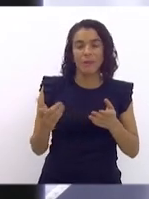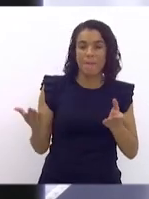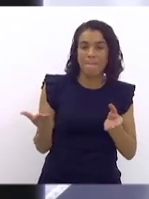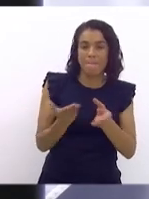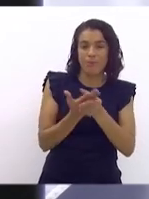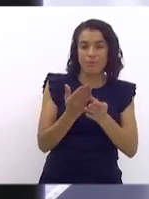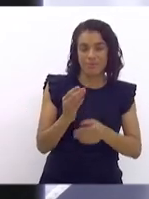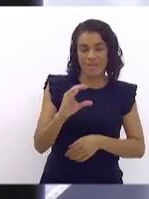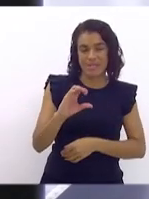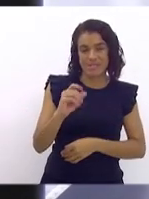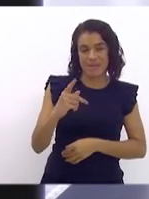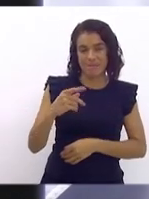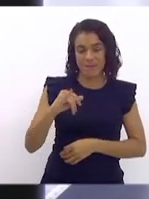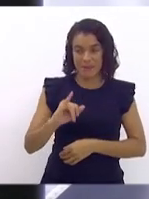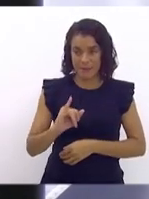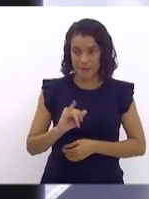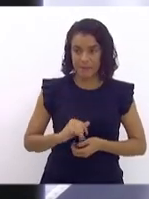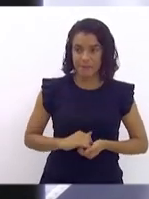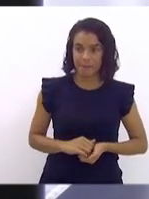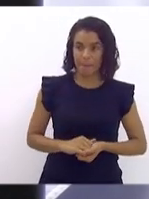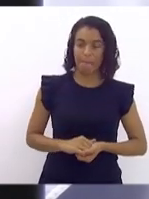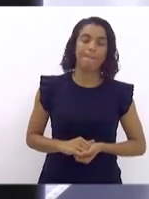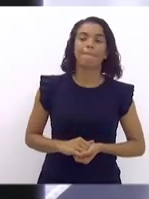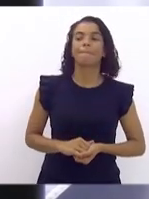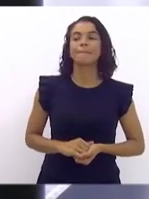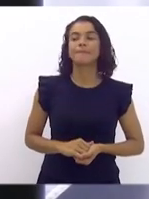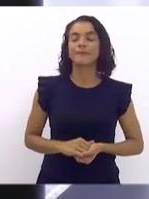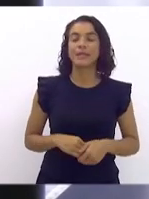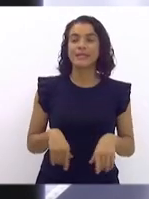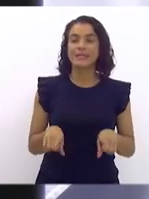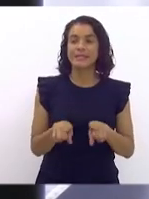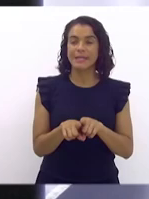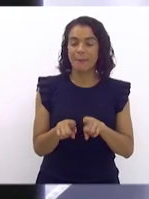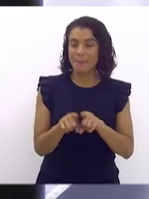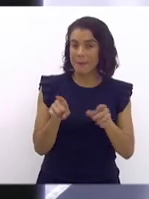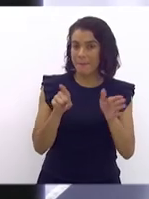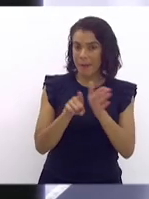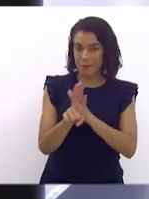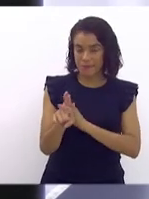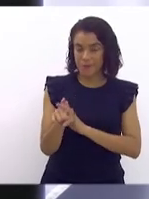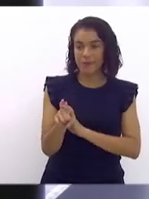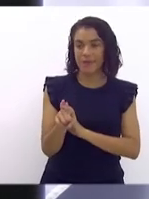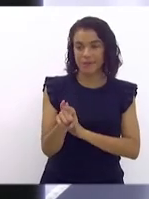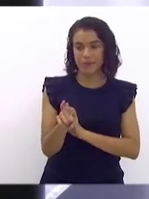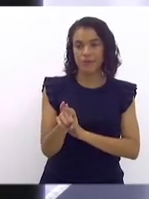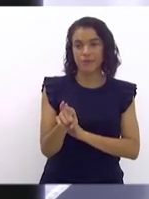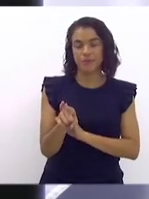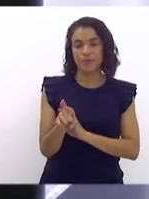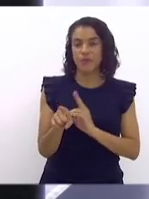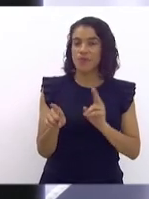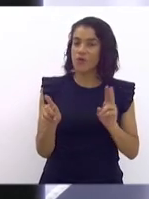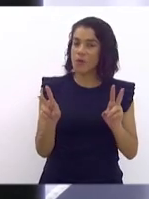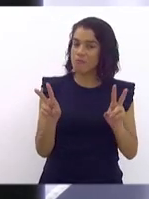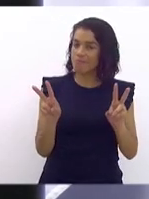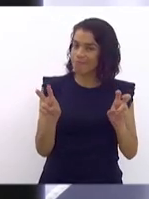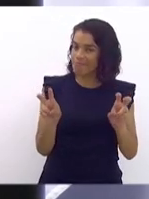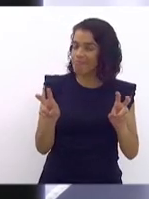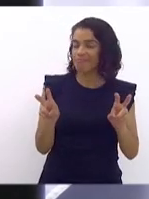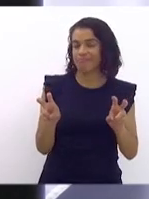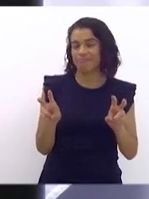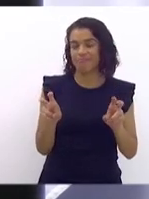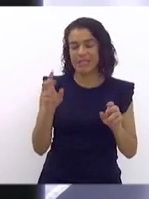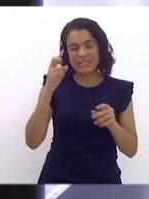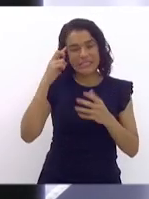dois documentos. E aí, já encaminhando aqui uma pergunta, que foi o motivo aqui muito da